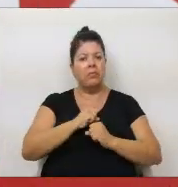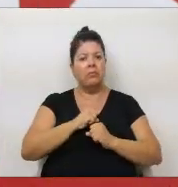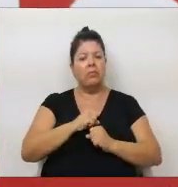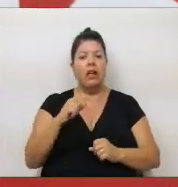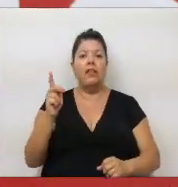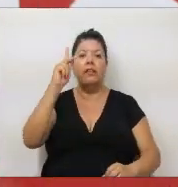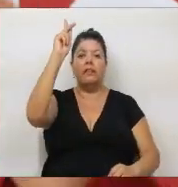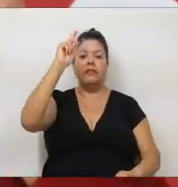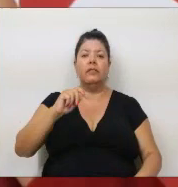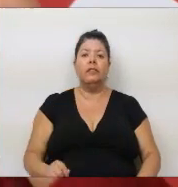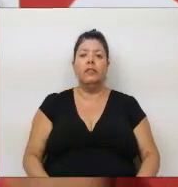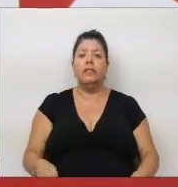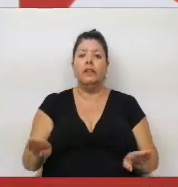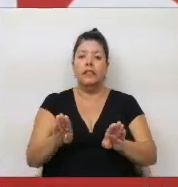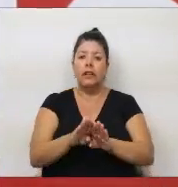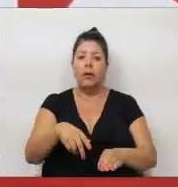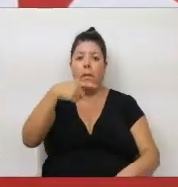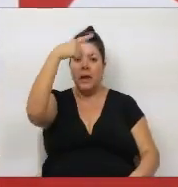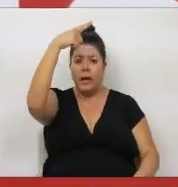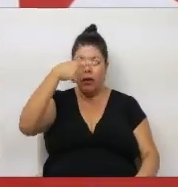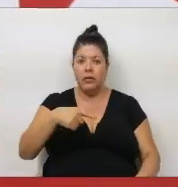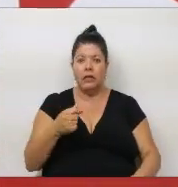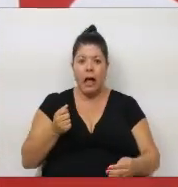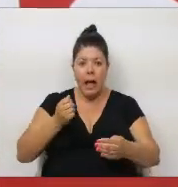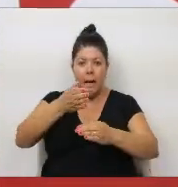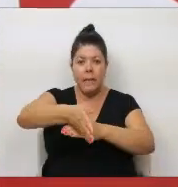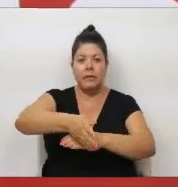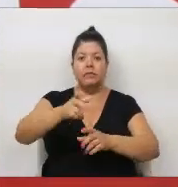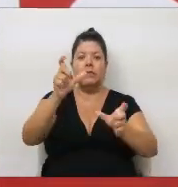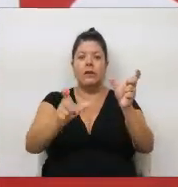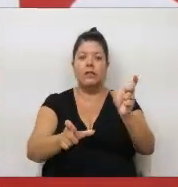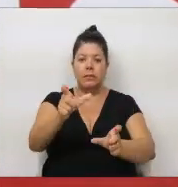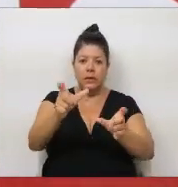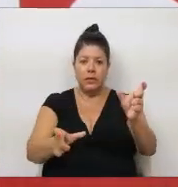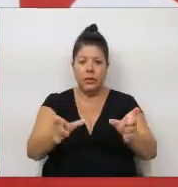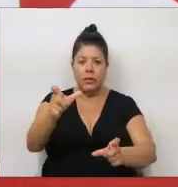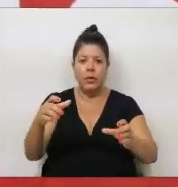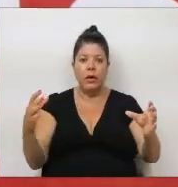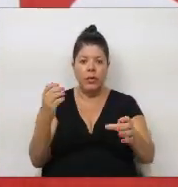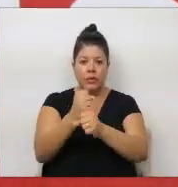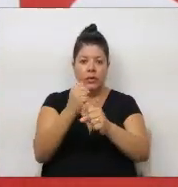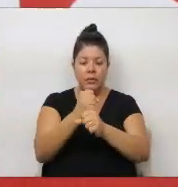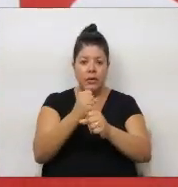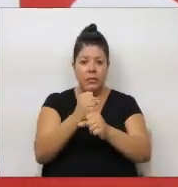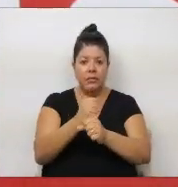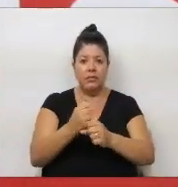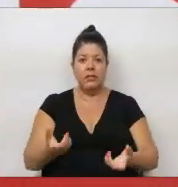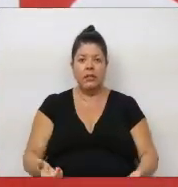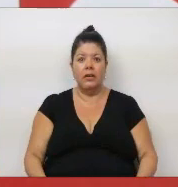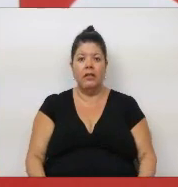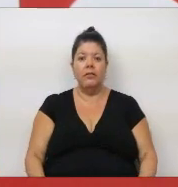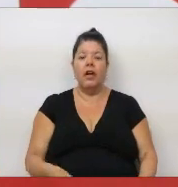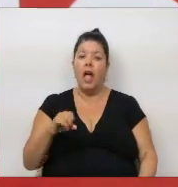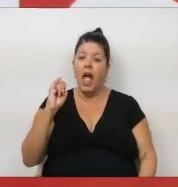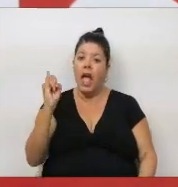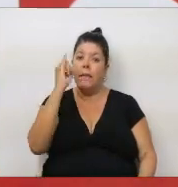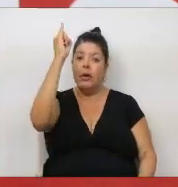Então, para nós, a participação popular, através do orçamento participativo,